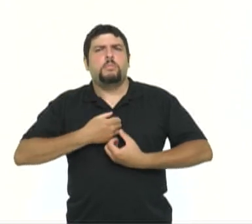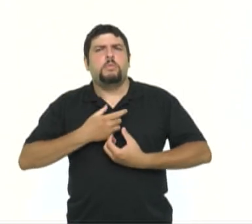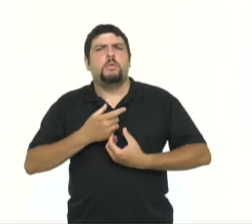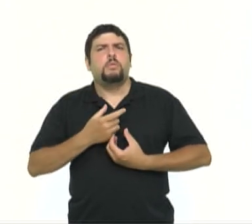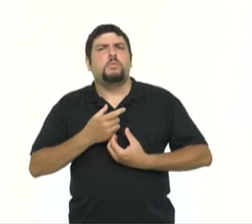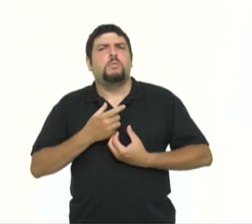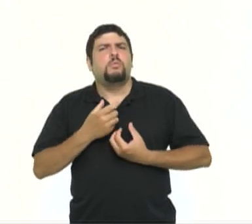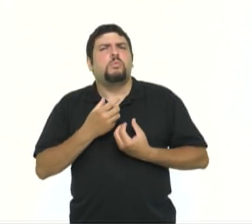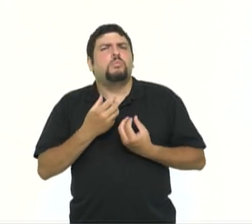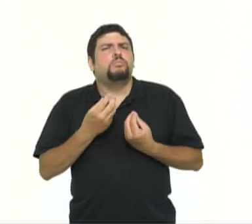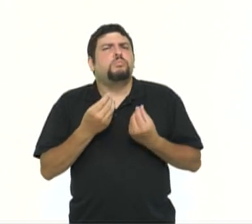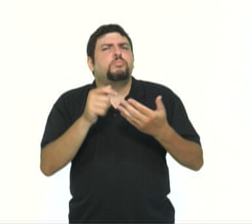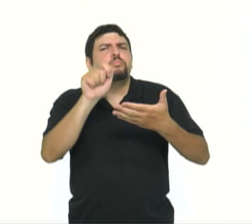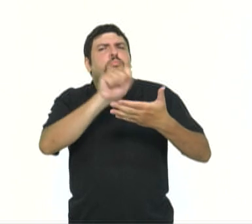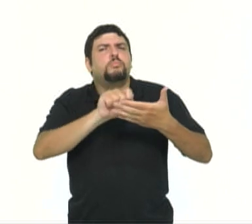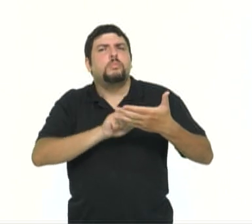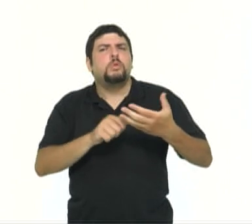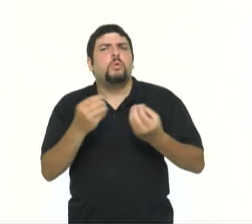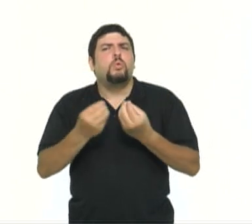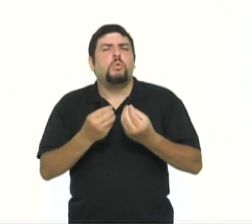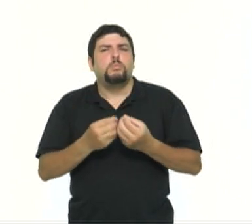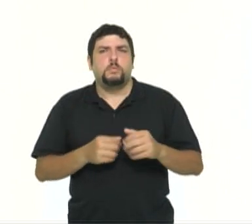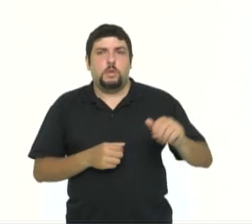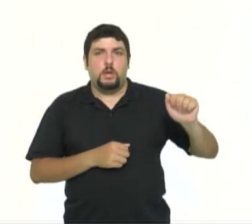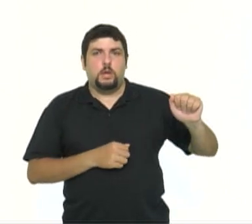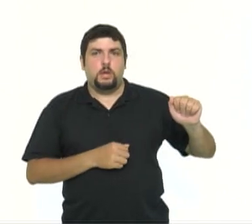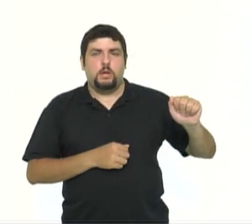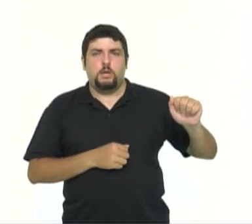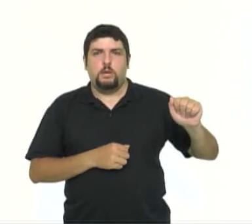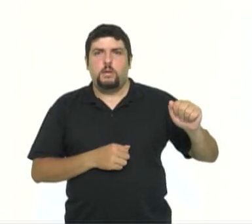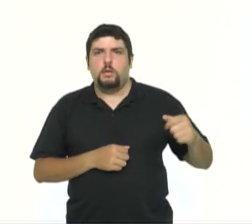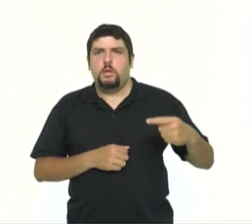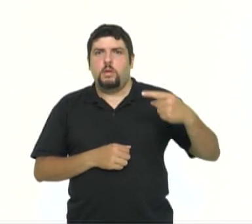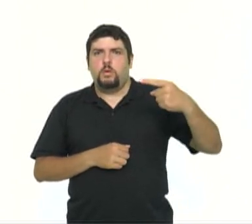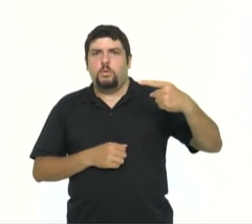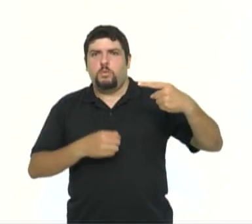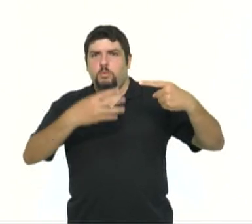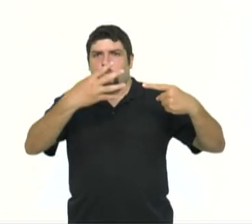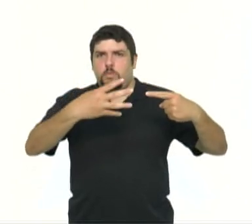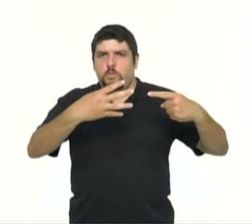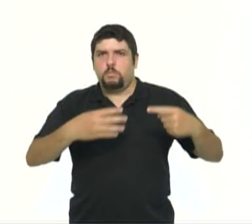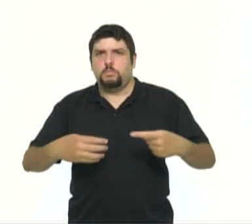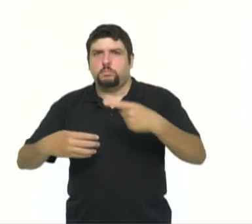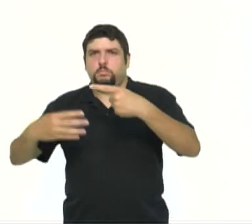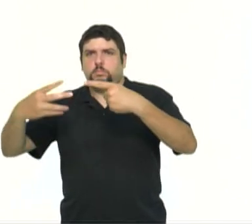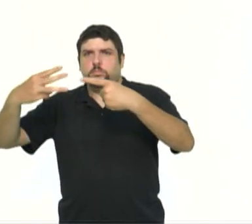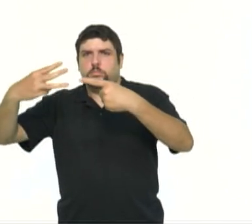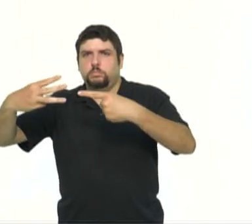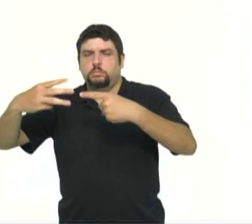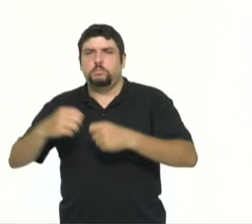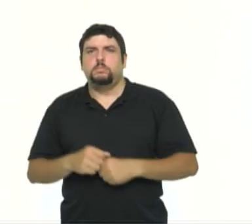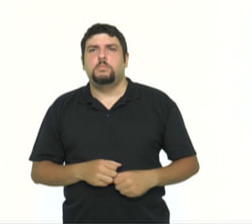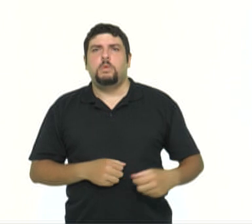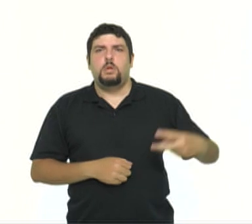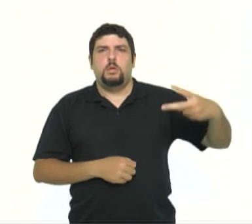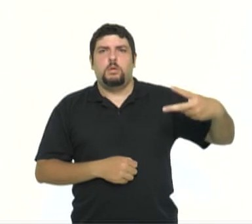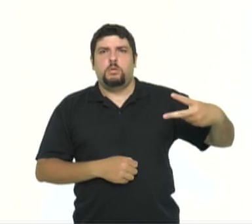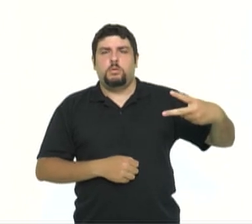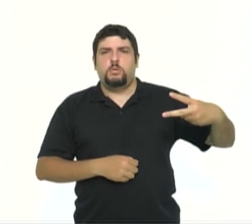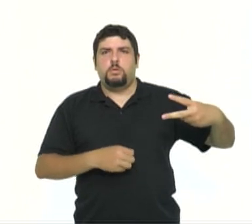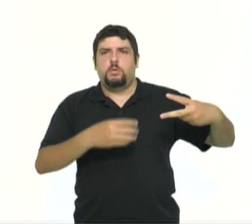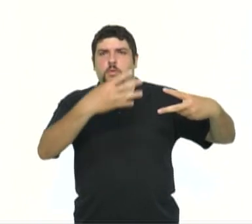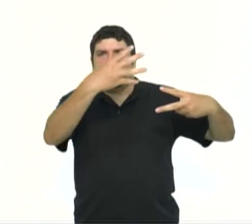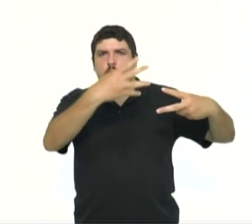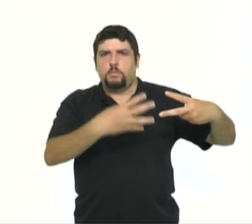quê, pessoal? Letra A, de um quarteto e um terceto? De 2 quartetos e